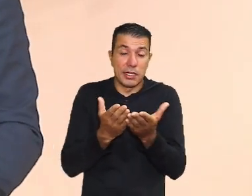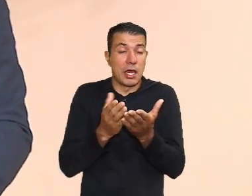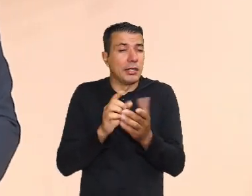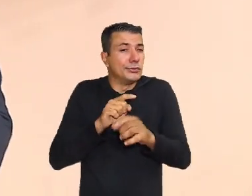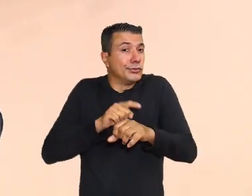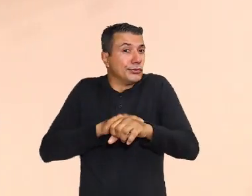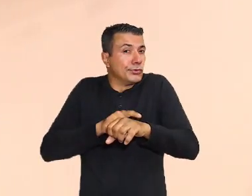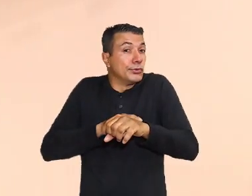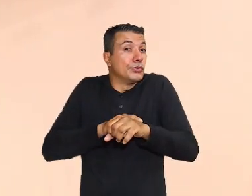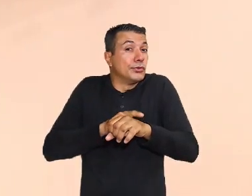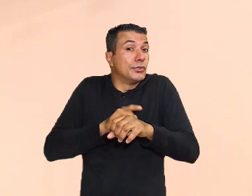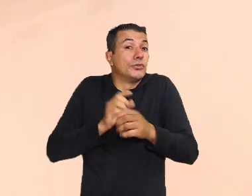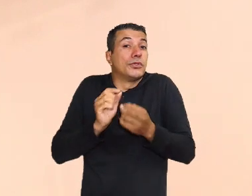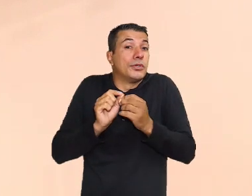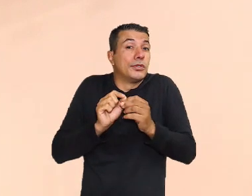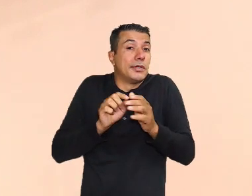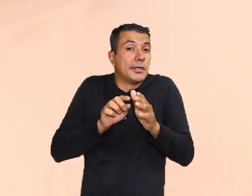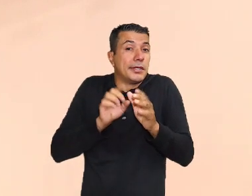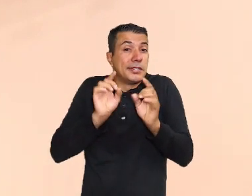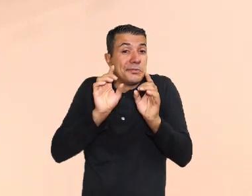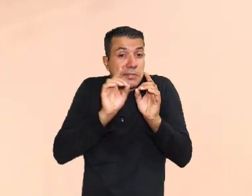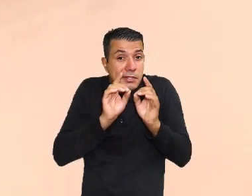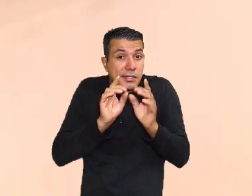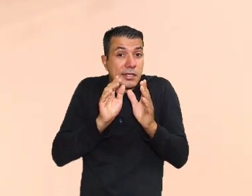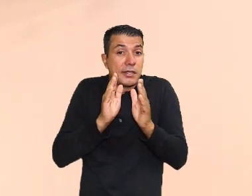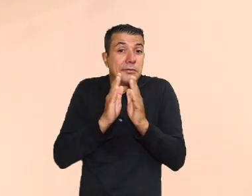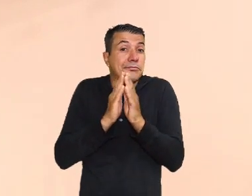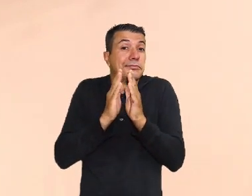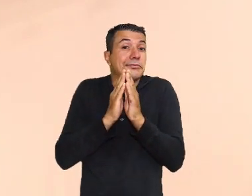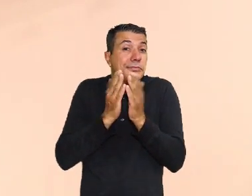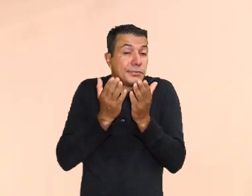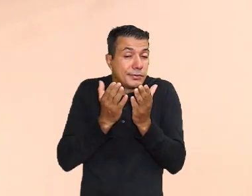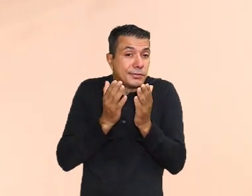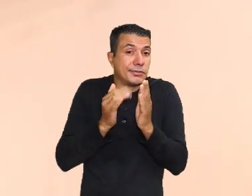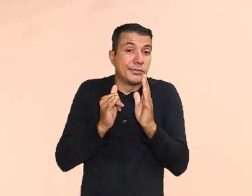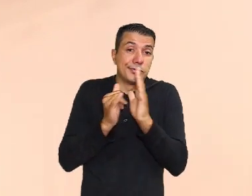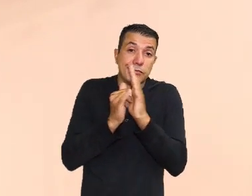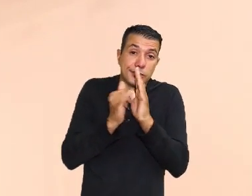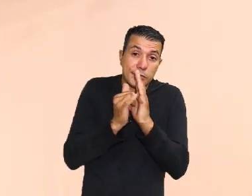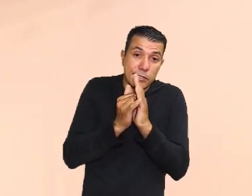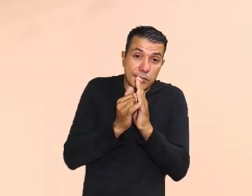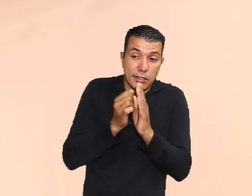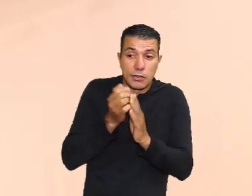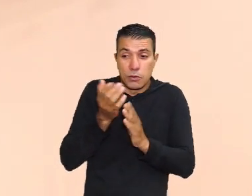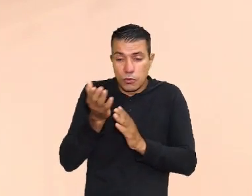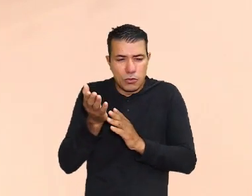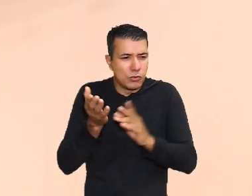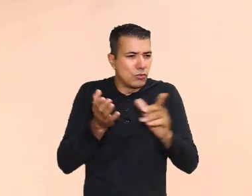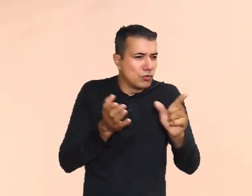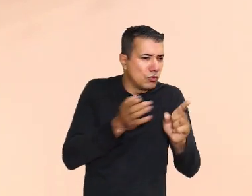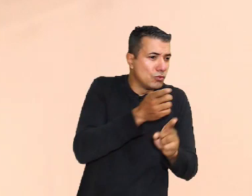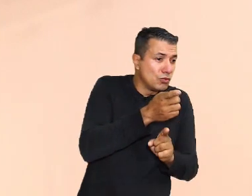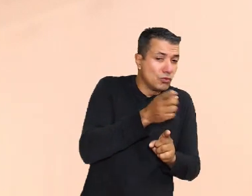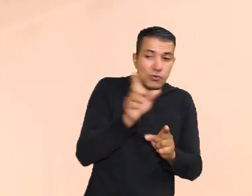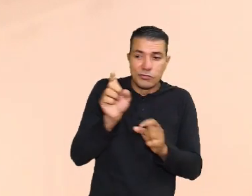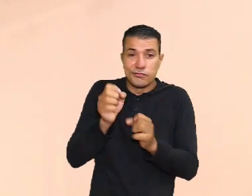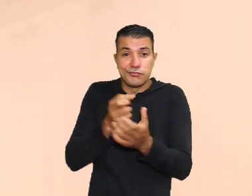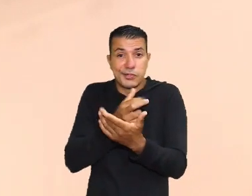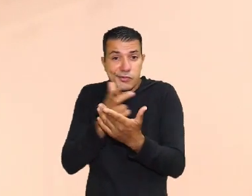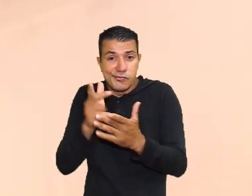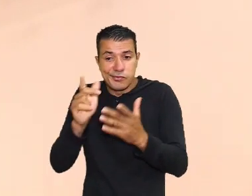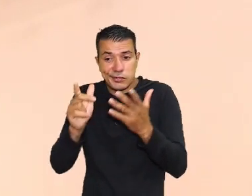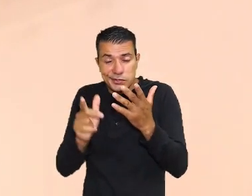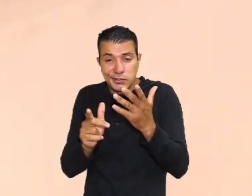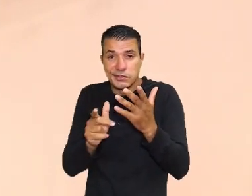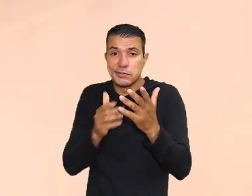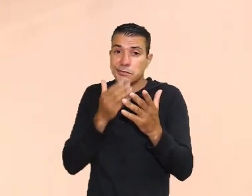e a hora especial de nós fazermos os pedidos de oração e nós podemos aqui ler